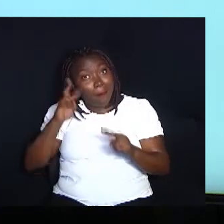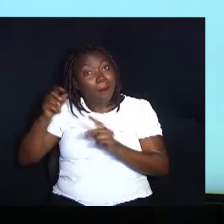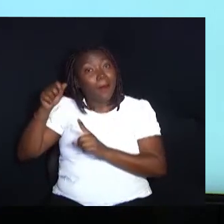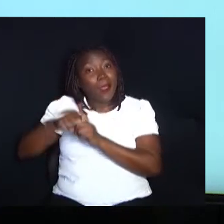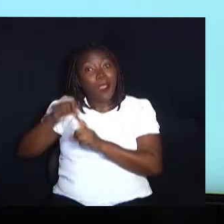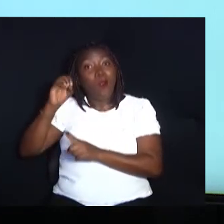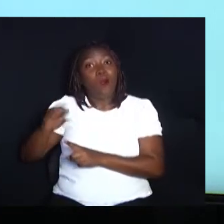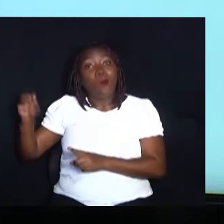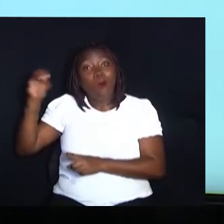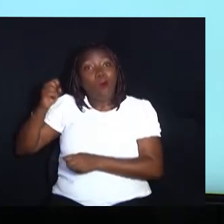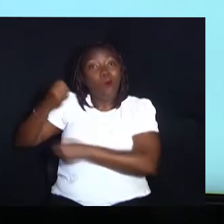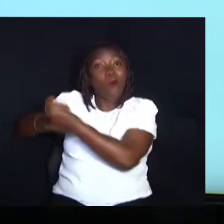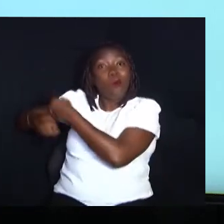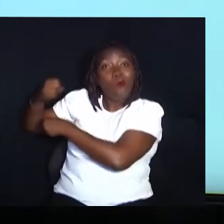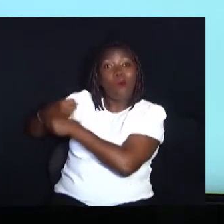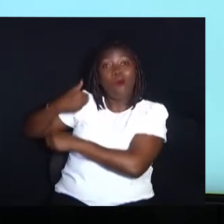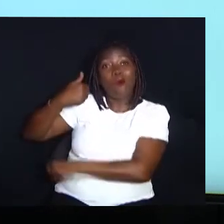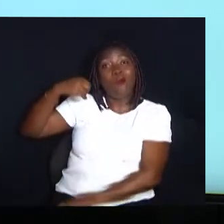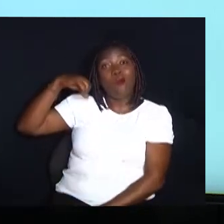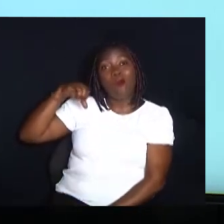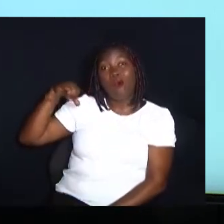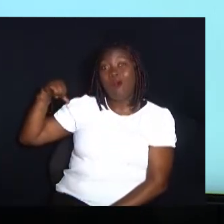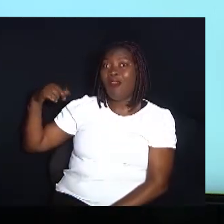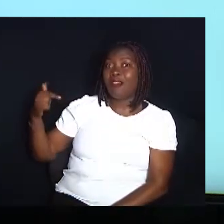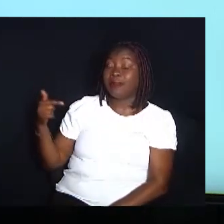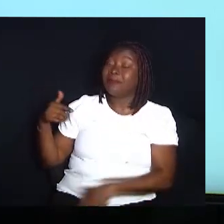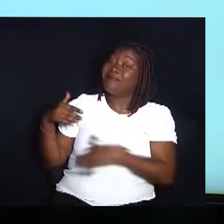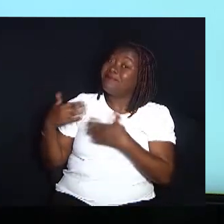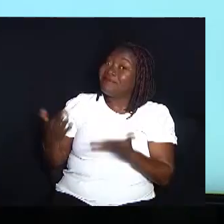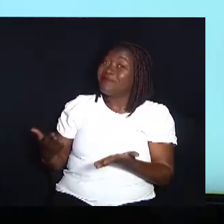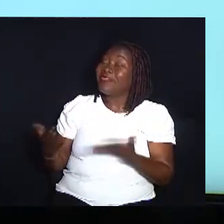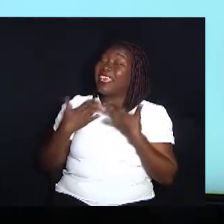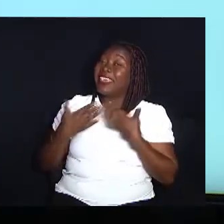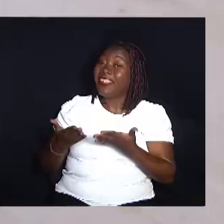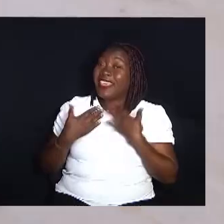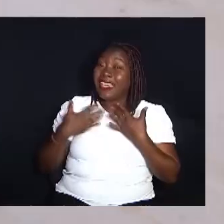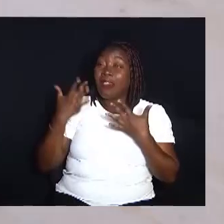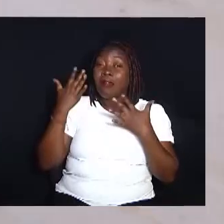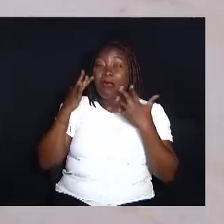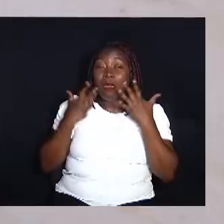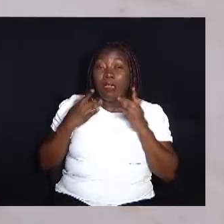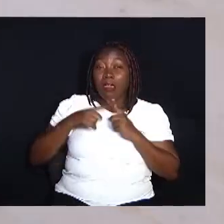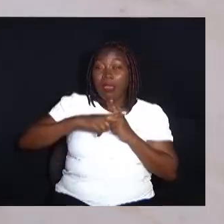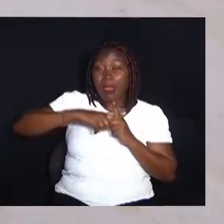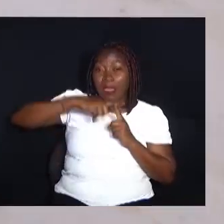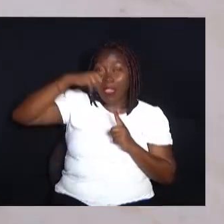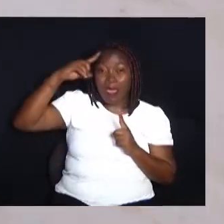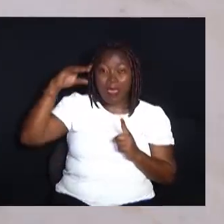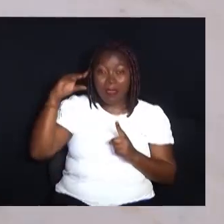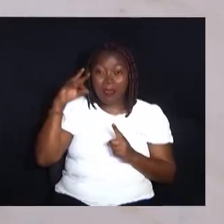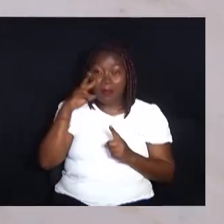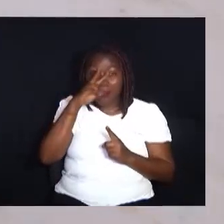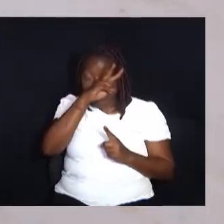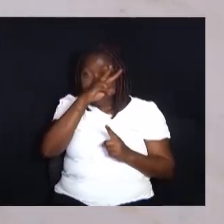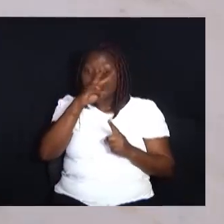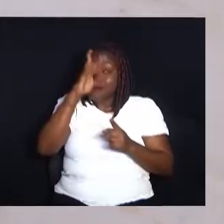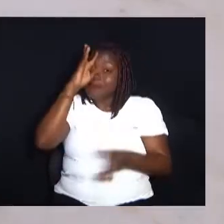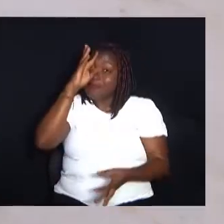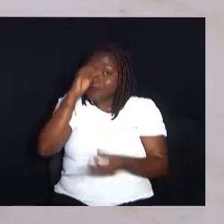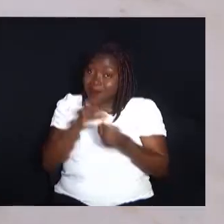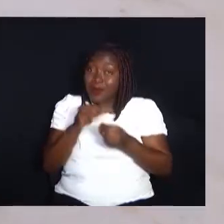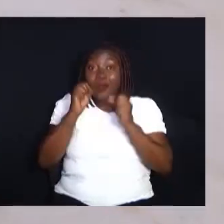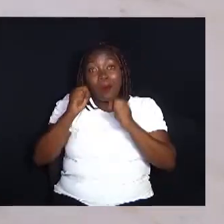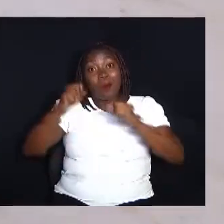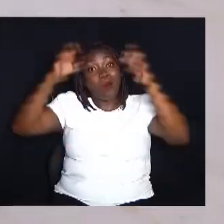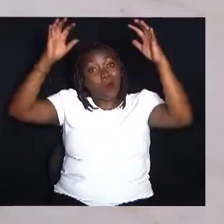observadas em outubro e novembro de 1992 então um verão eh com temperaturas mais altas